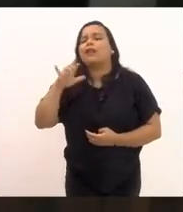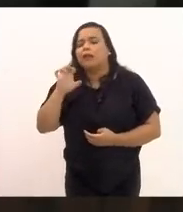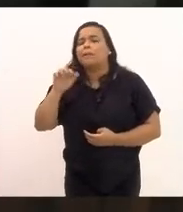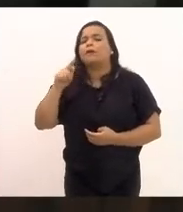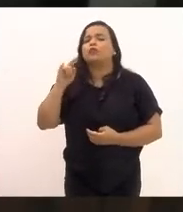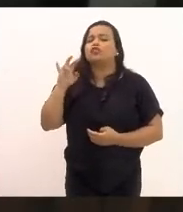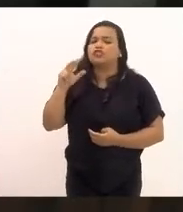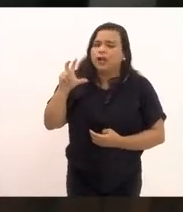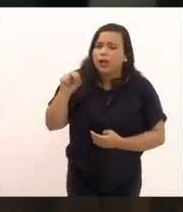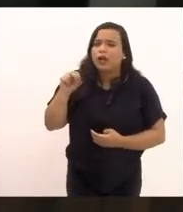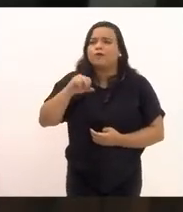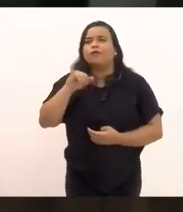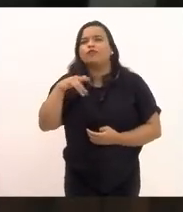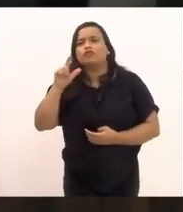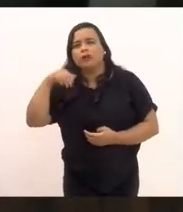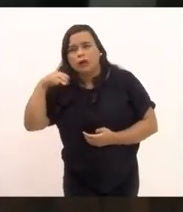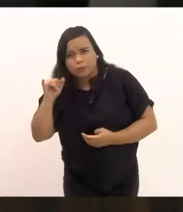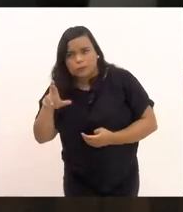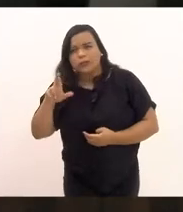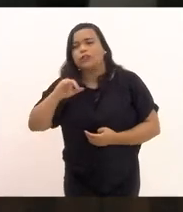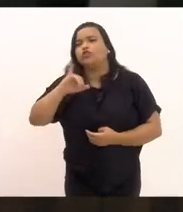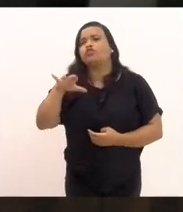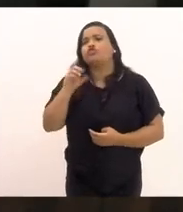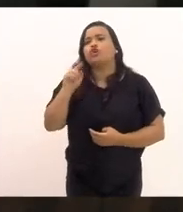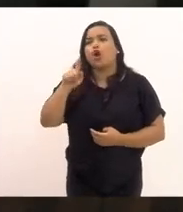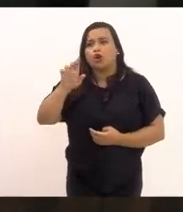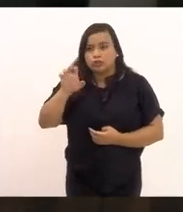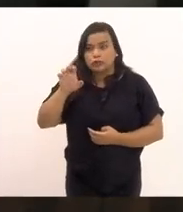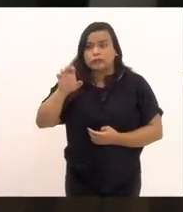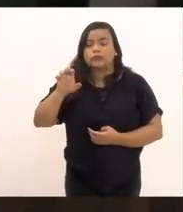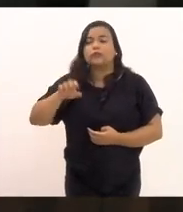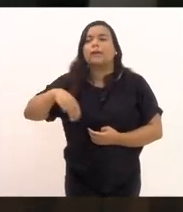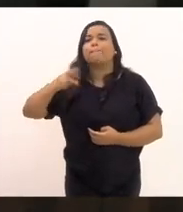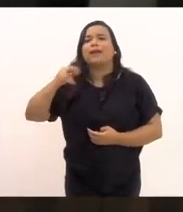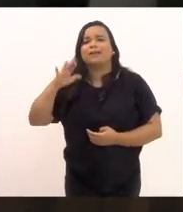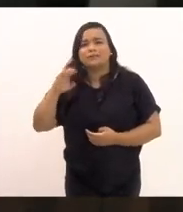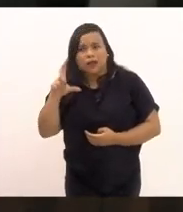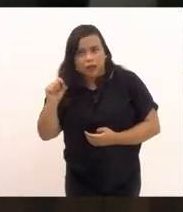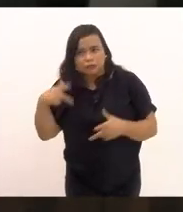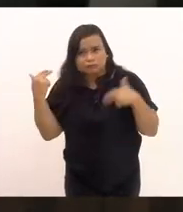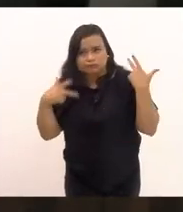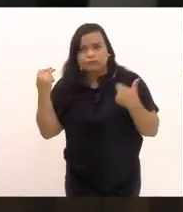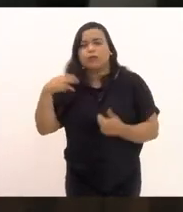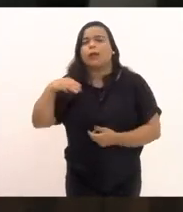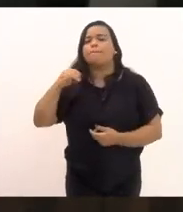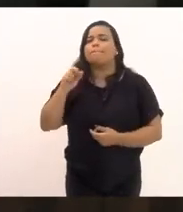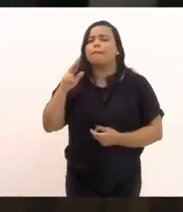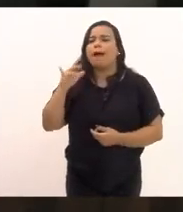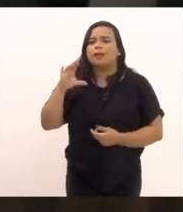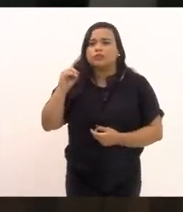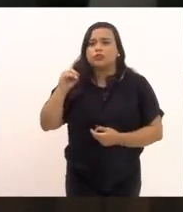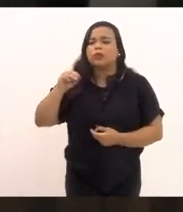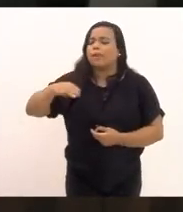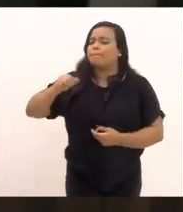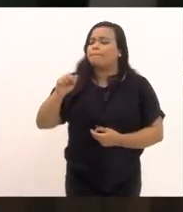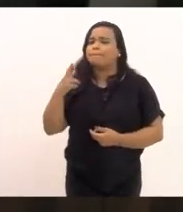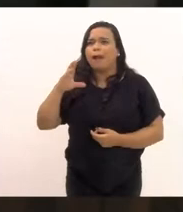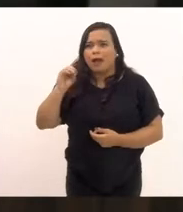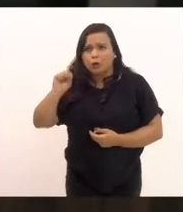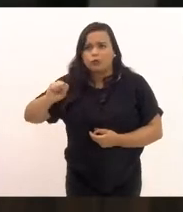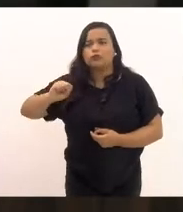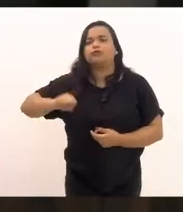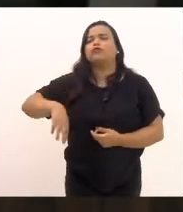Schmidt, Jalmir Júnior, Jorge Felipe Neto, Marcelo Cabeleireiro, Márcio Alberto, Marcos Abraão, Marcos